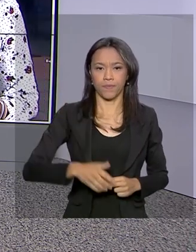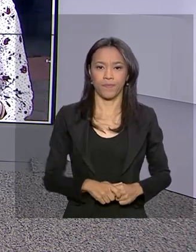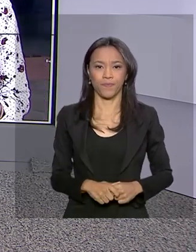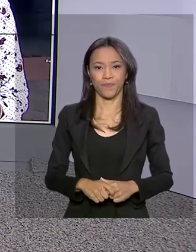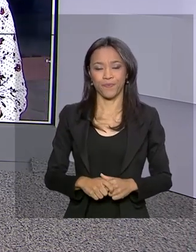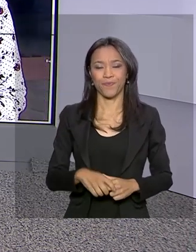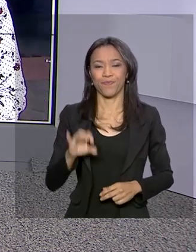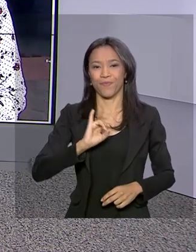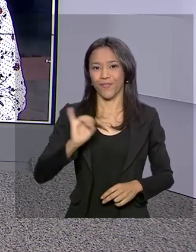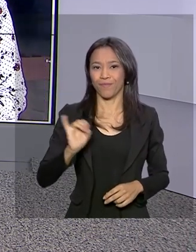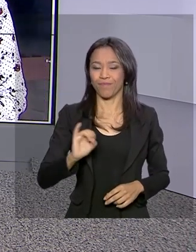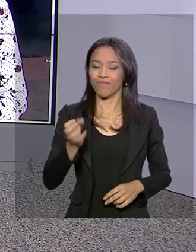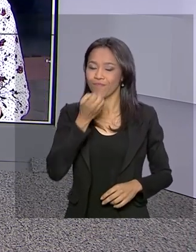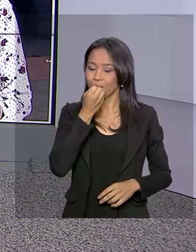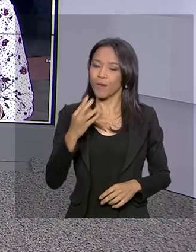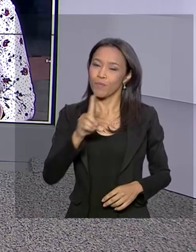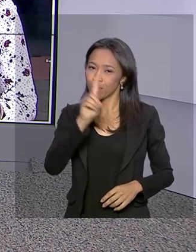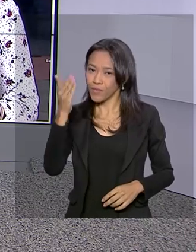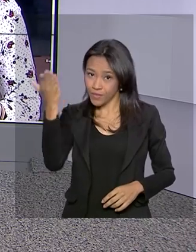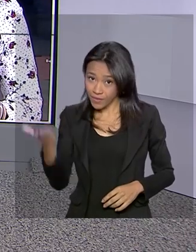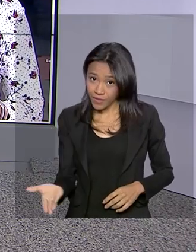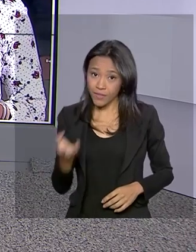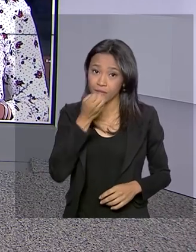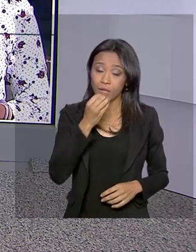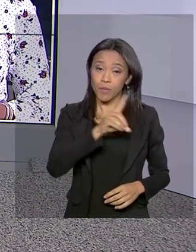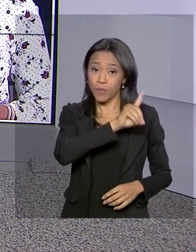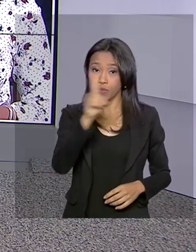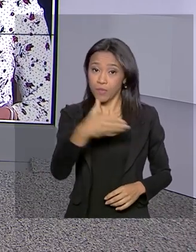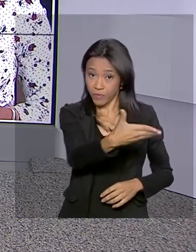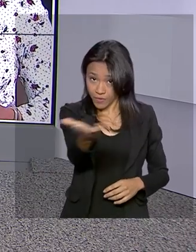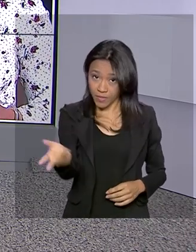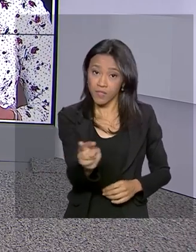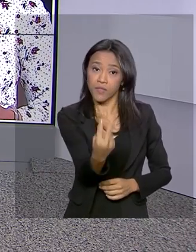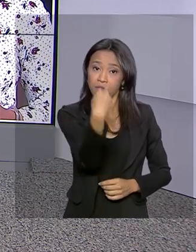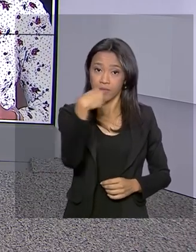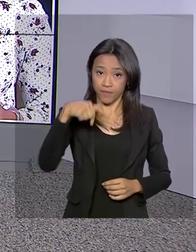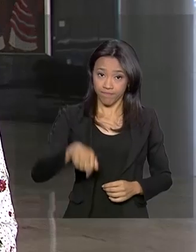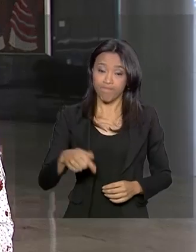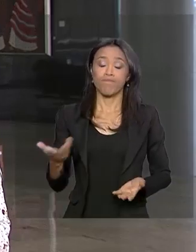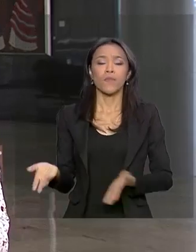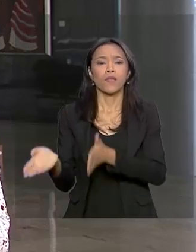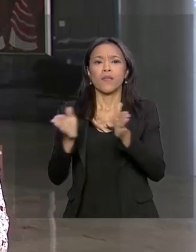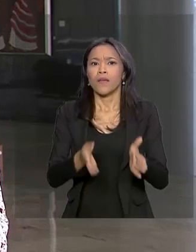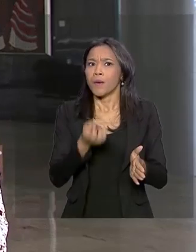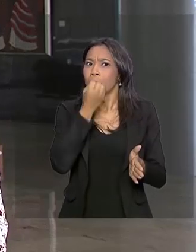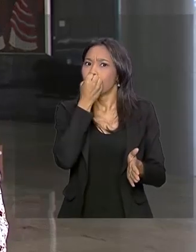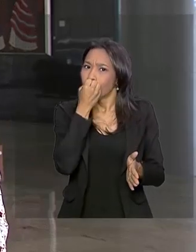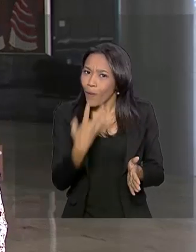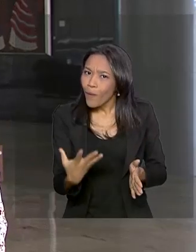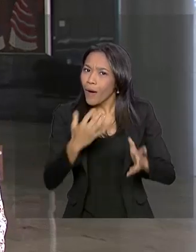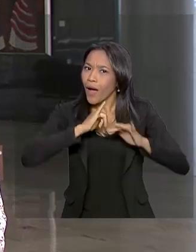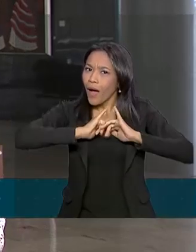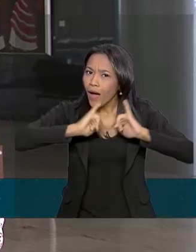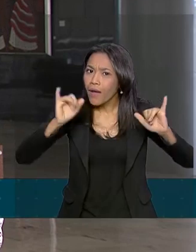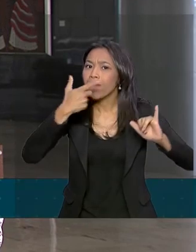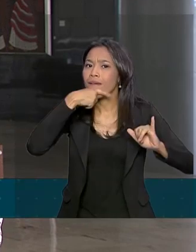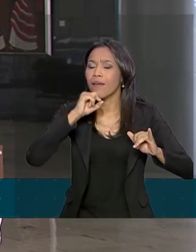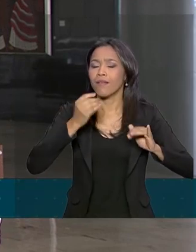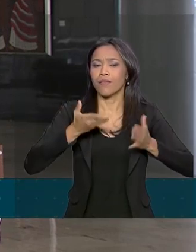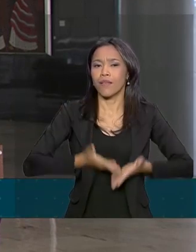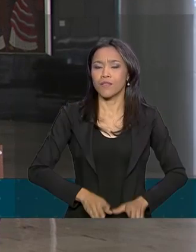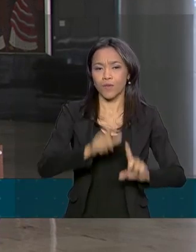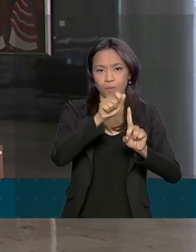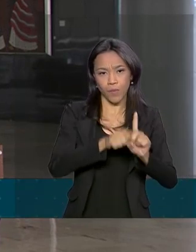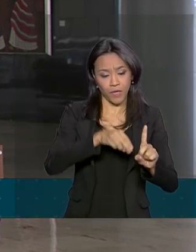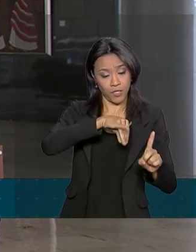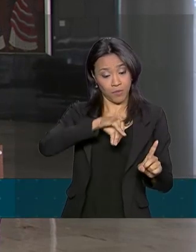Oi, Mara. Bom dia pra você. Bom dia pra você que acompanha a TV Brasil. A boa notícia é para os correntistas que nasceram entre maio e